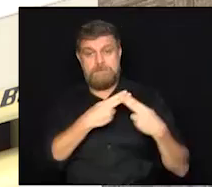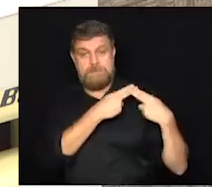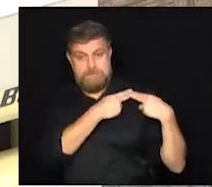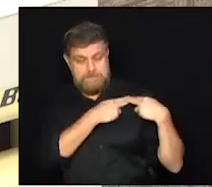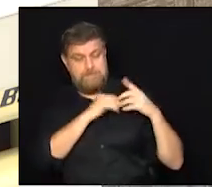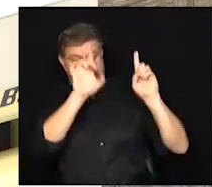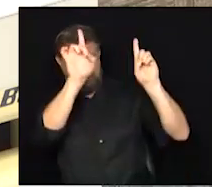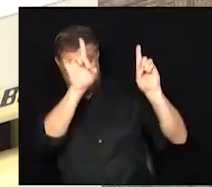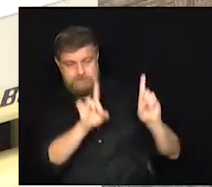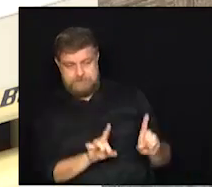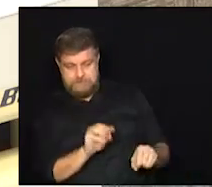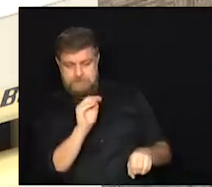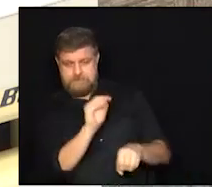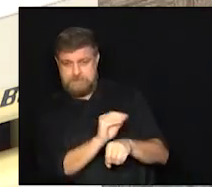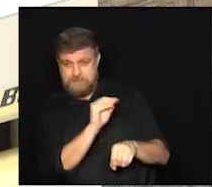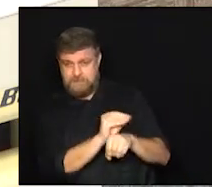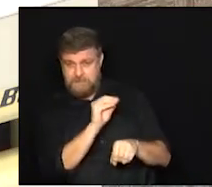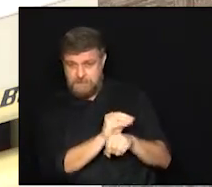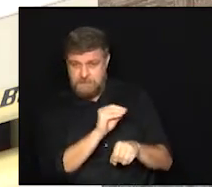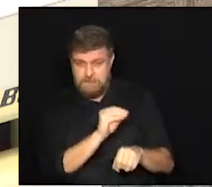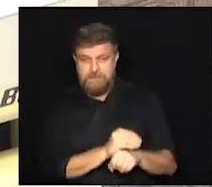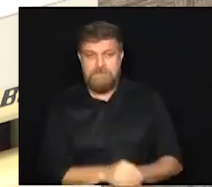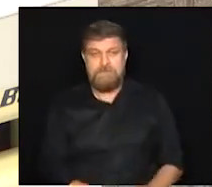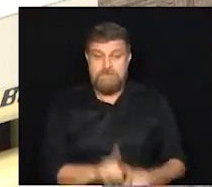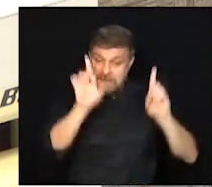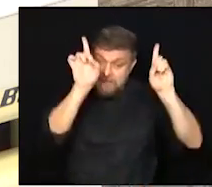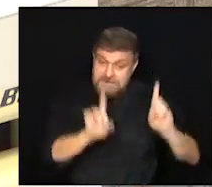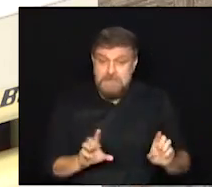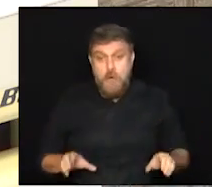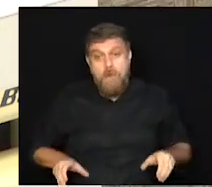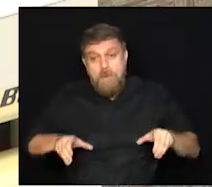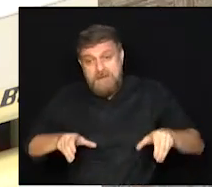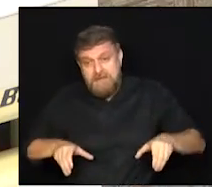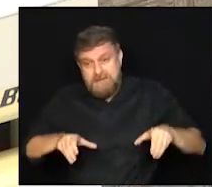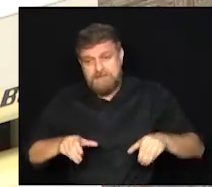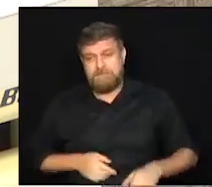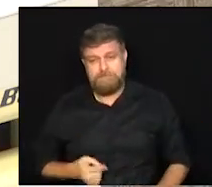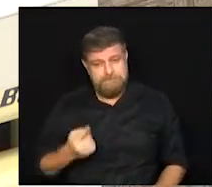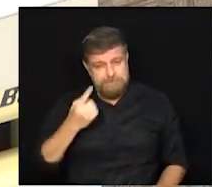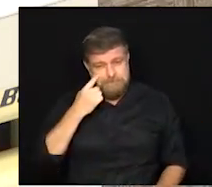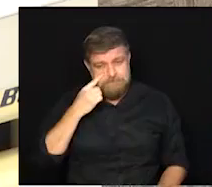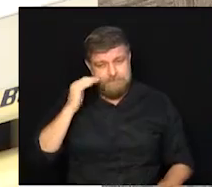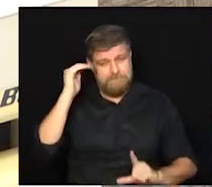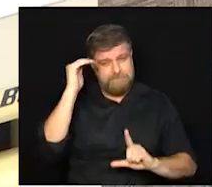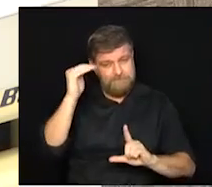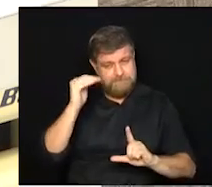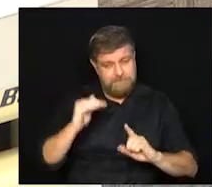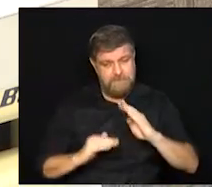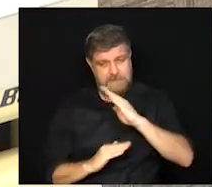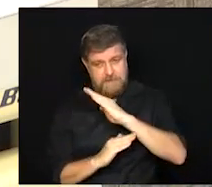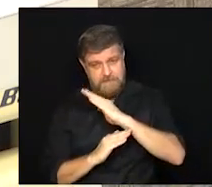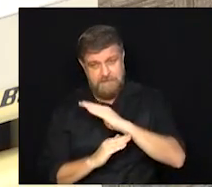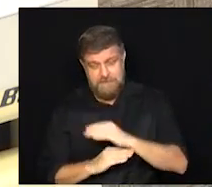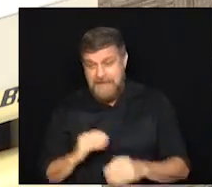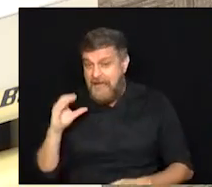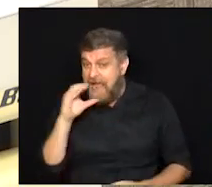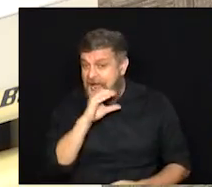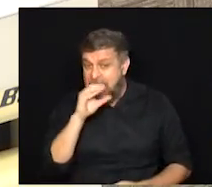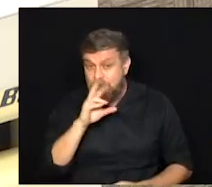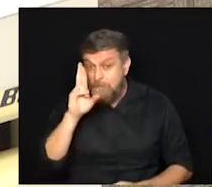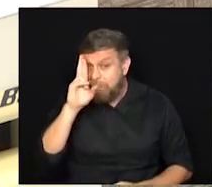das Pessoas com Deficiência ou Mobilidade Reduzida. Continue aqui na TV Câmara Campinas, que daqui a pouco,